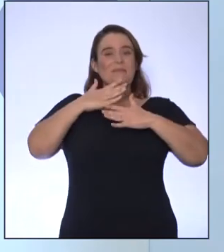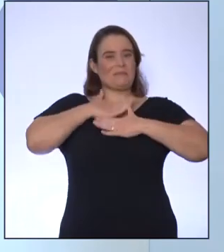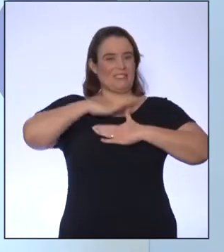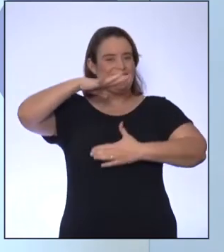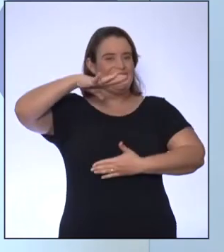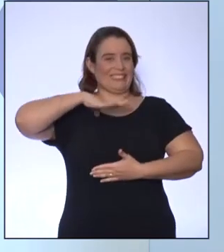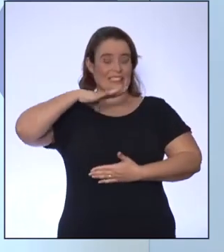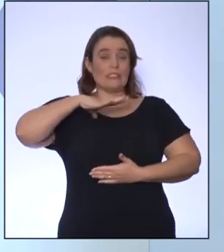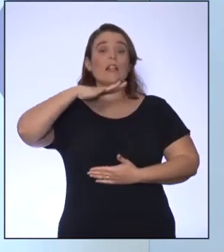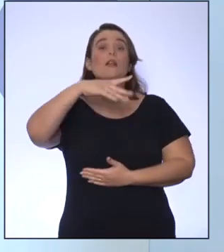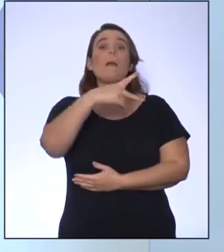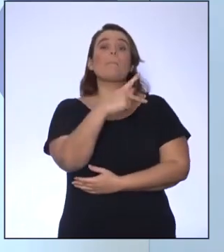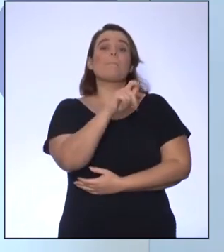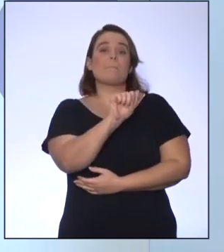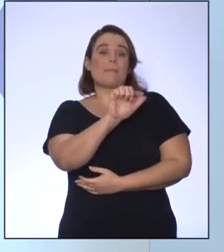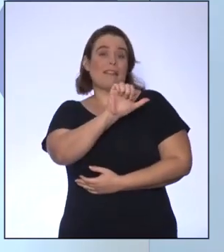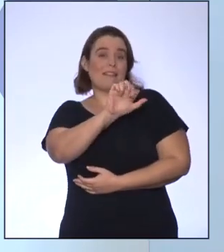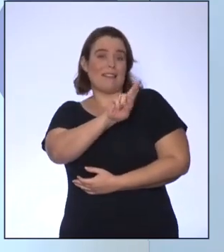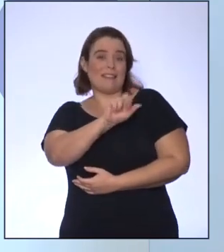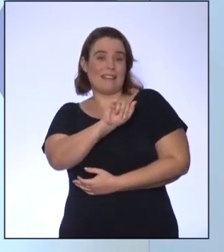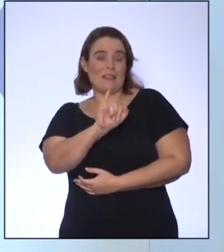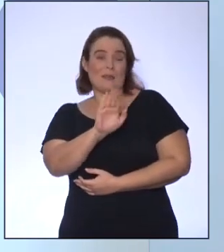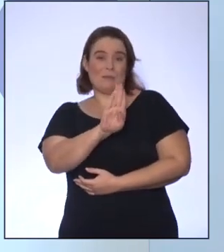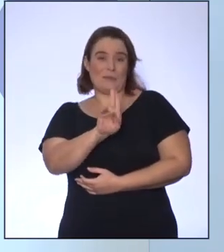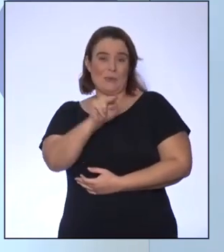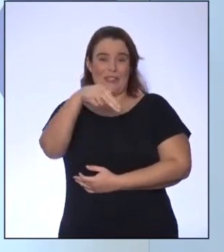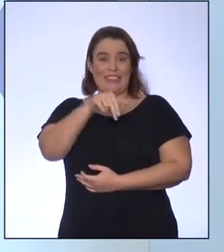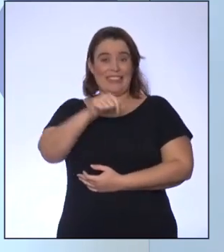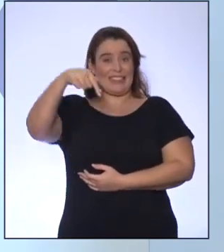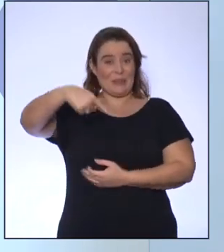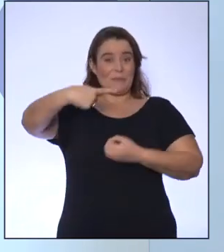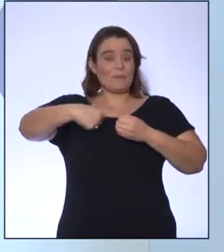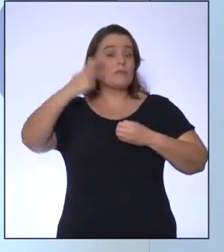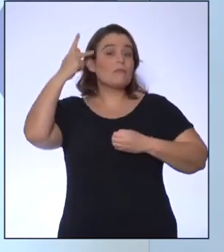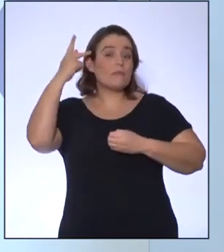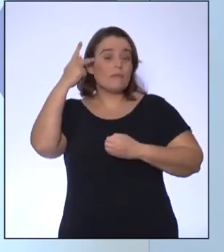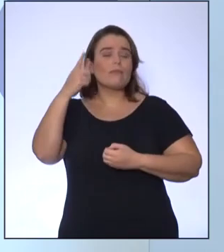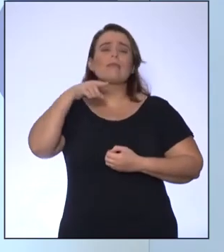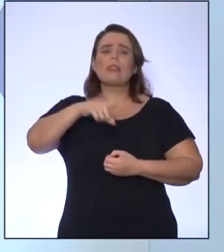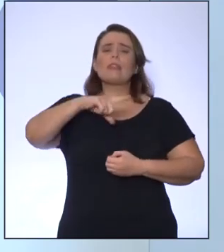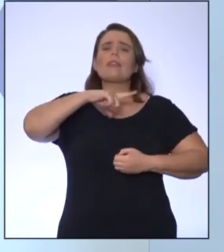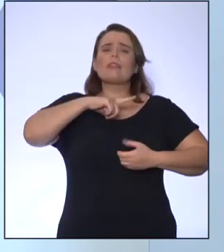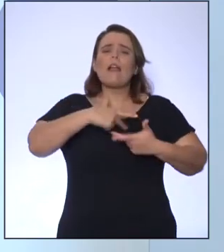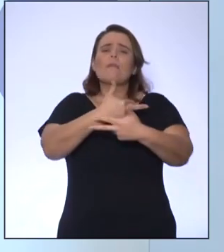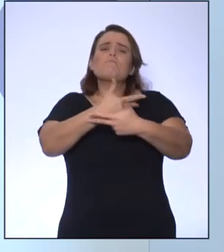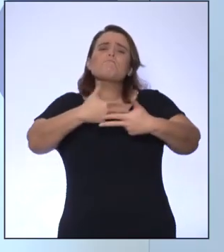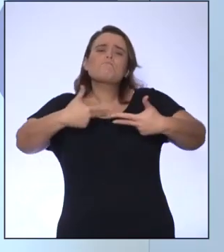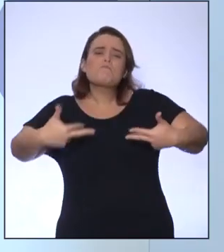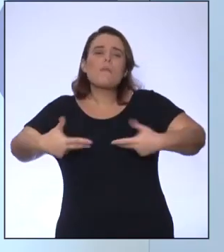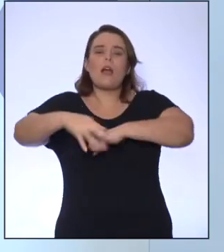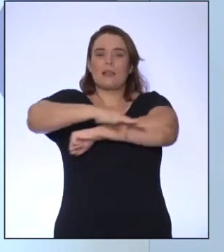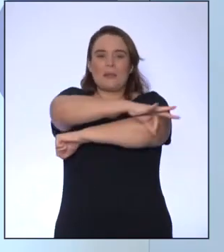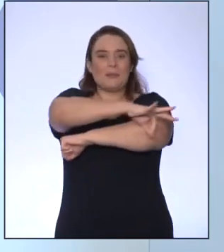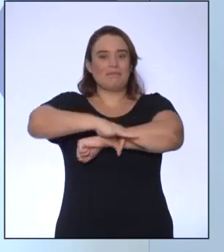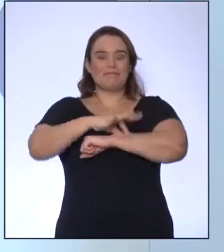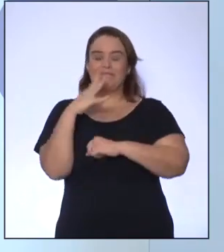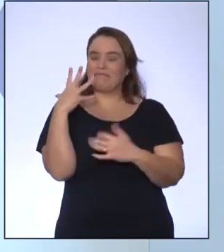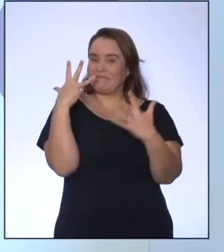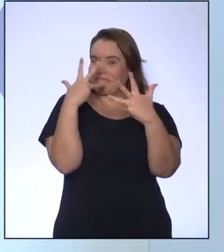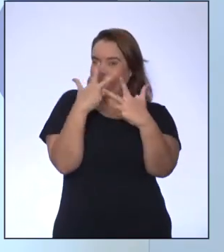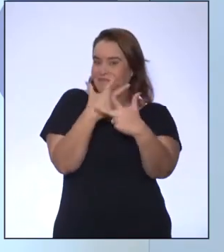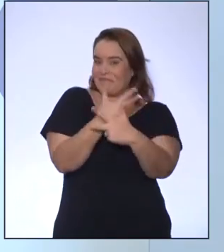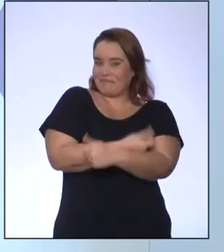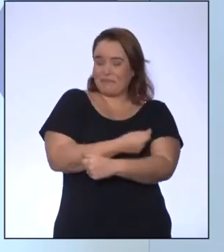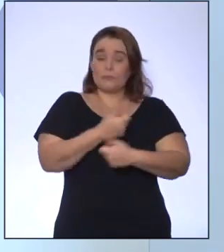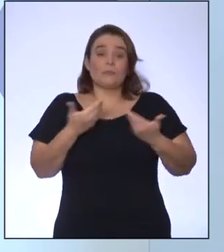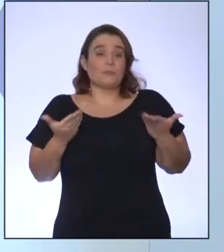de Paraibuna, aqui no interior de São Paulo, e é uma cidade que tem elementos arquitetônicos maravilhosos. Então, é aquela cidade